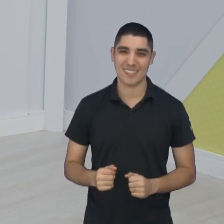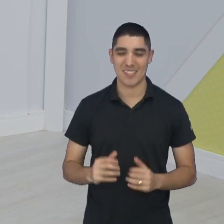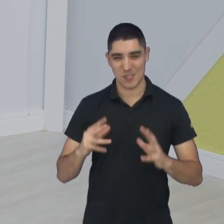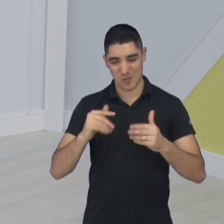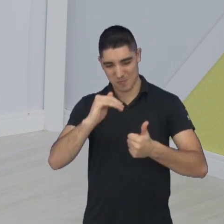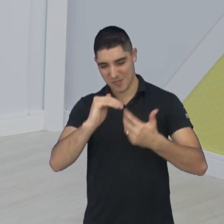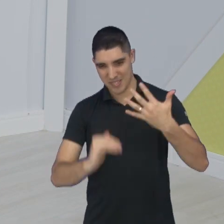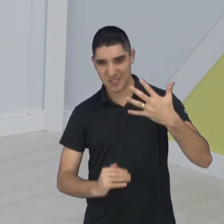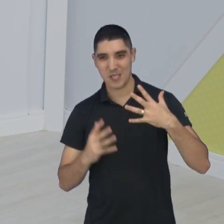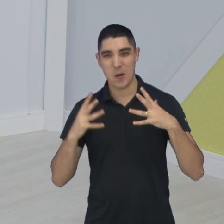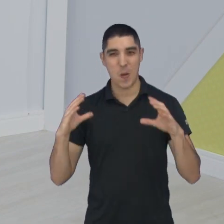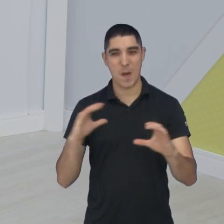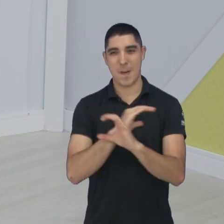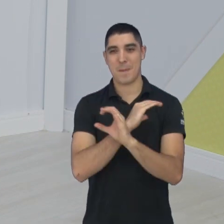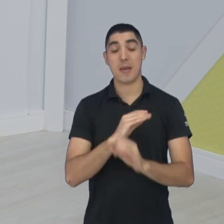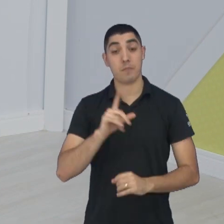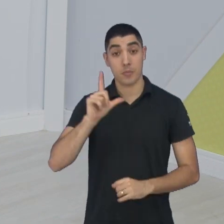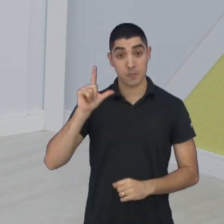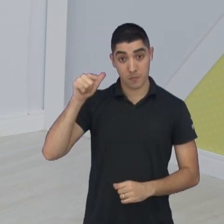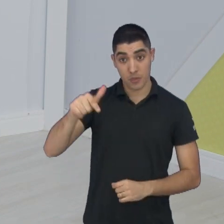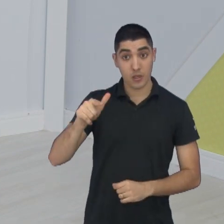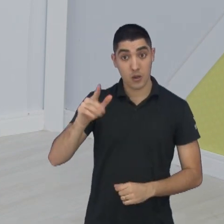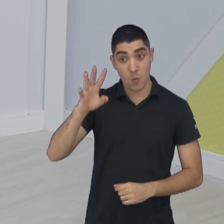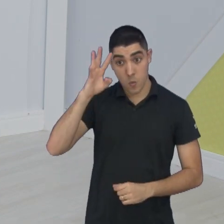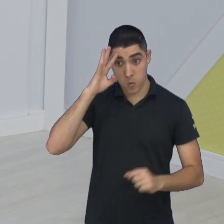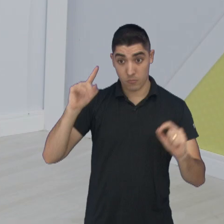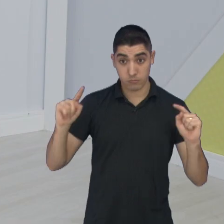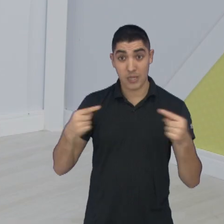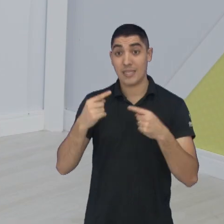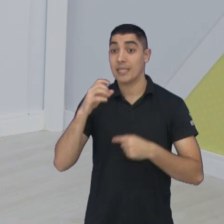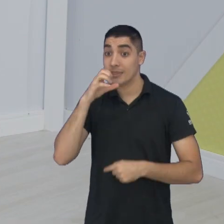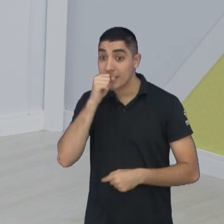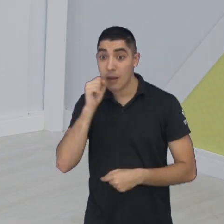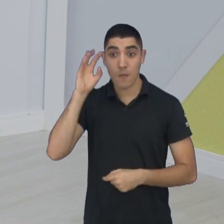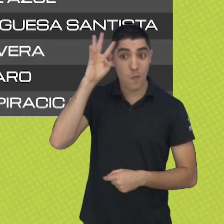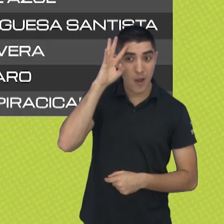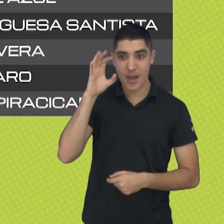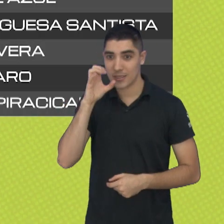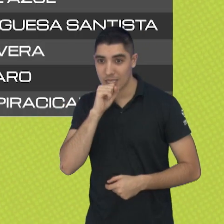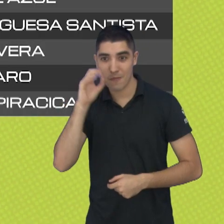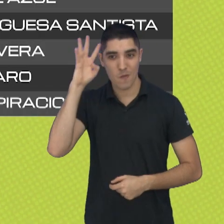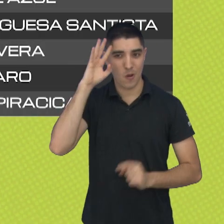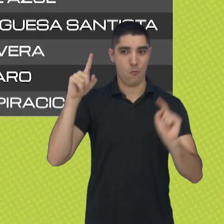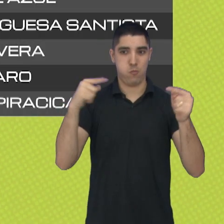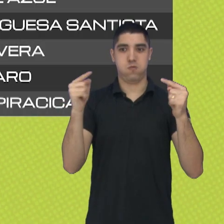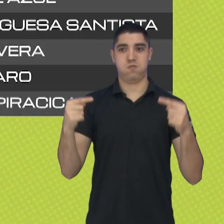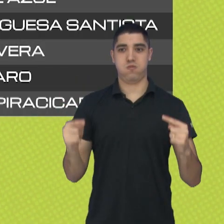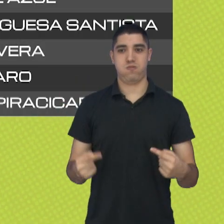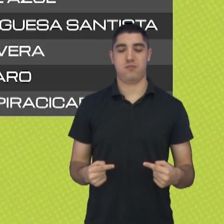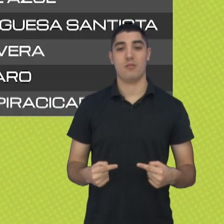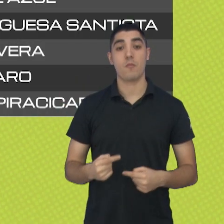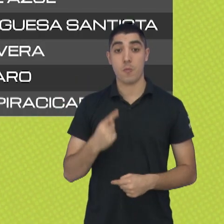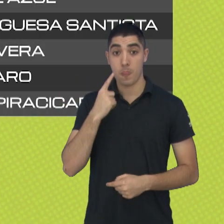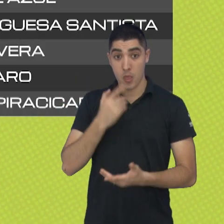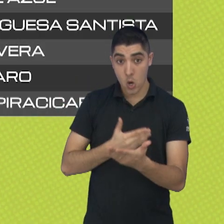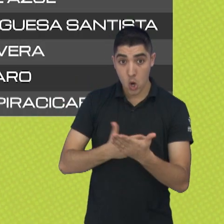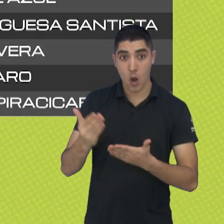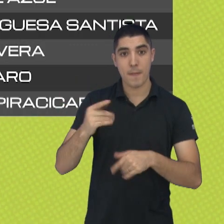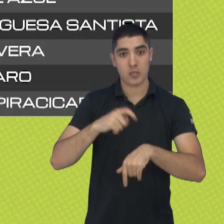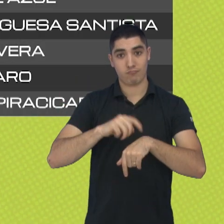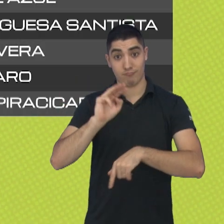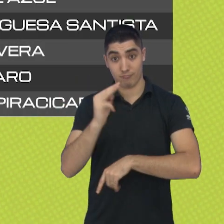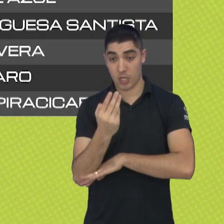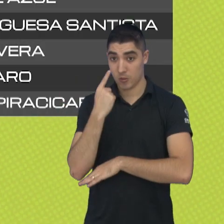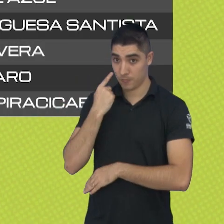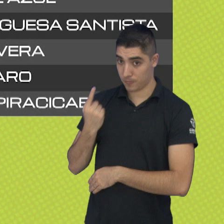tá certo? Próxima rodada já tem jogo na quarta-feira. É sábado e quarta. Toda a rodada na quarta-feira, começando às 15 horas com Juventus e